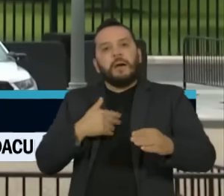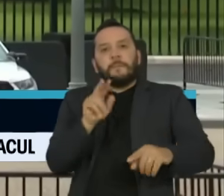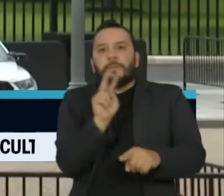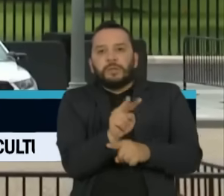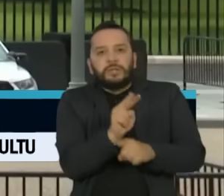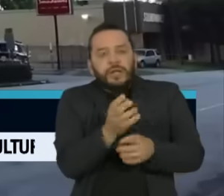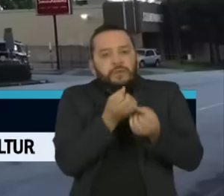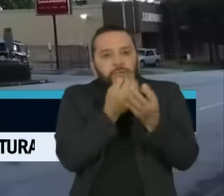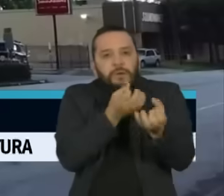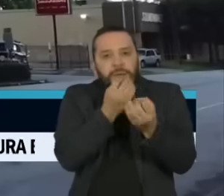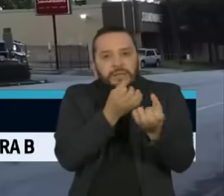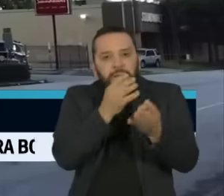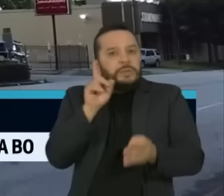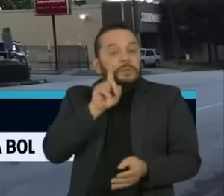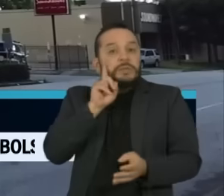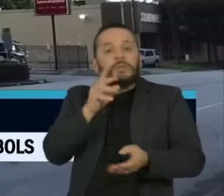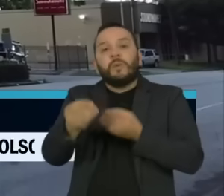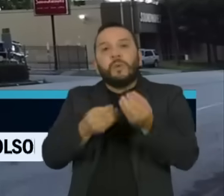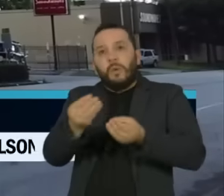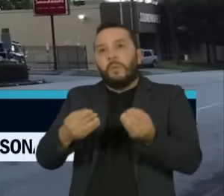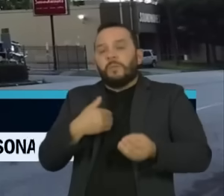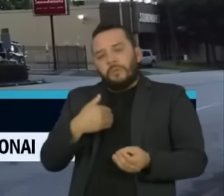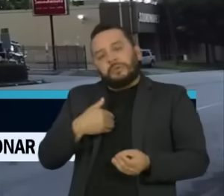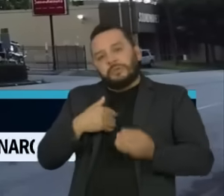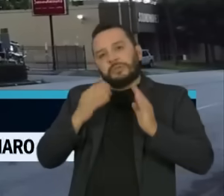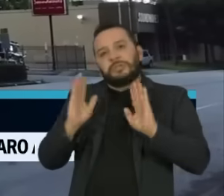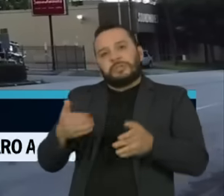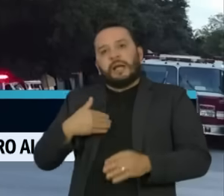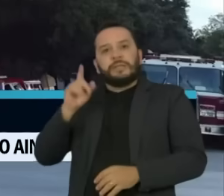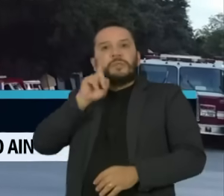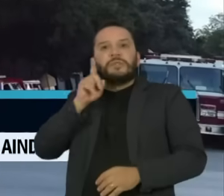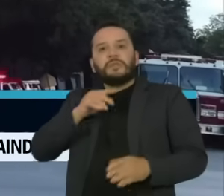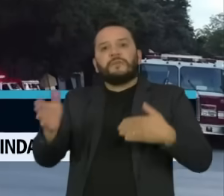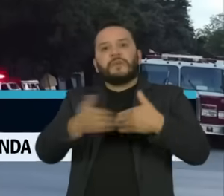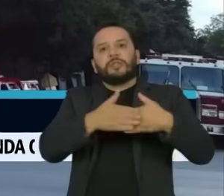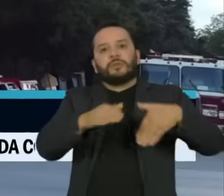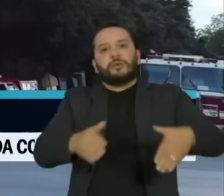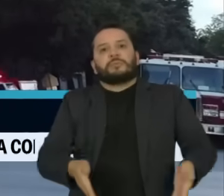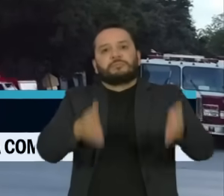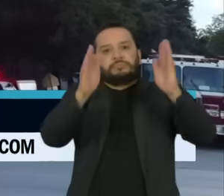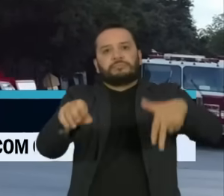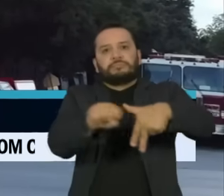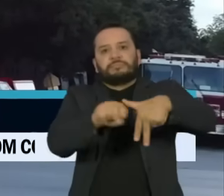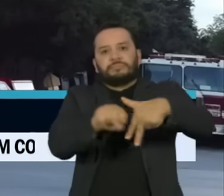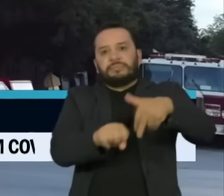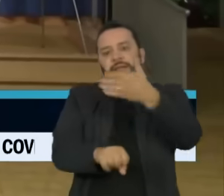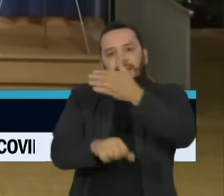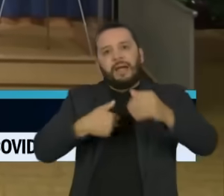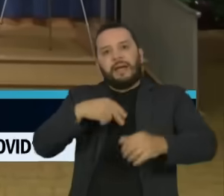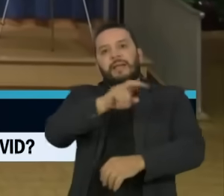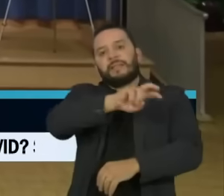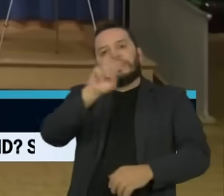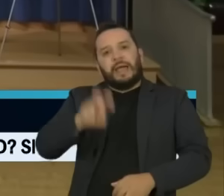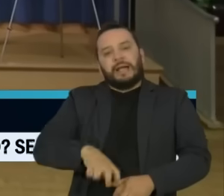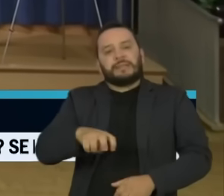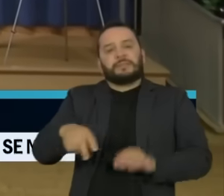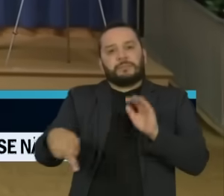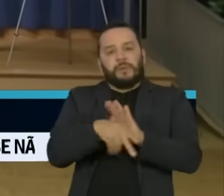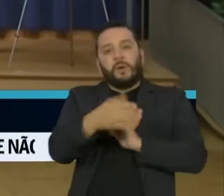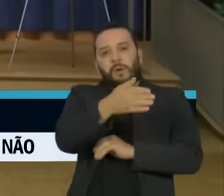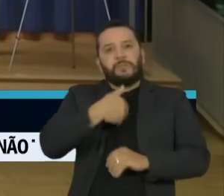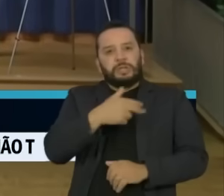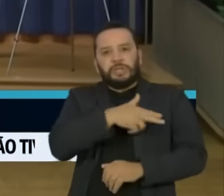do país, a Casa Branca deu 72 horas para o fechamento do consulado chinês em Houston, no Texas. O governo